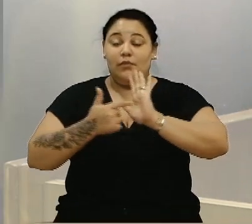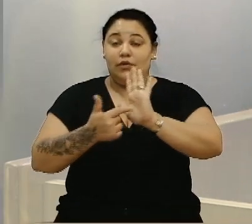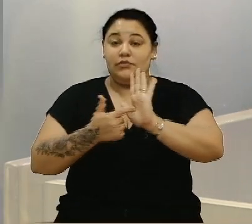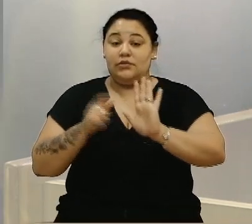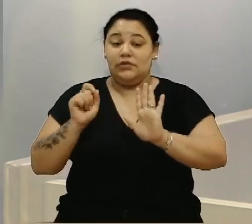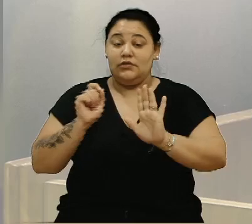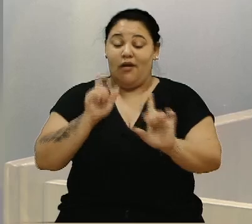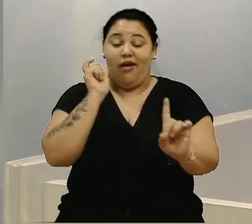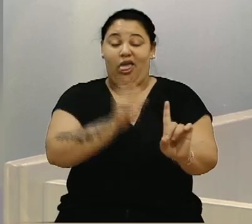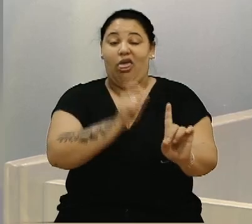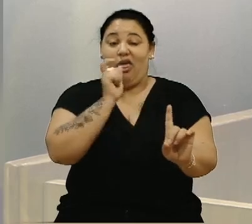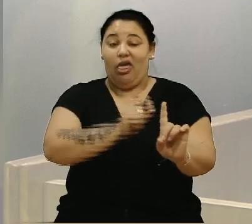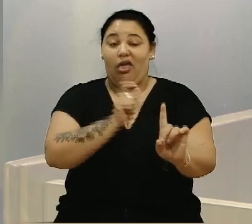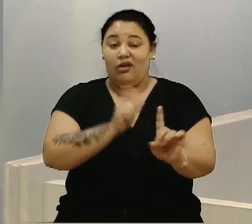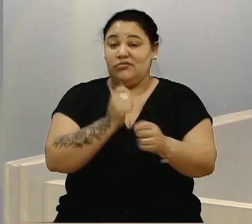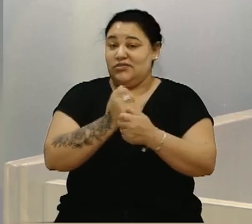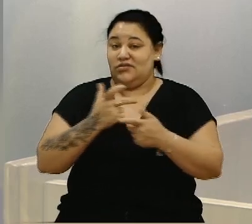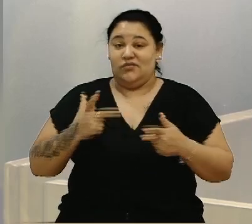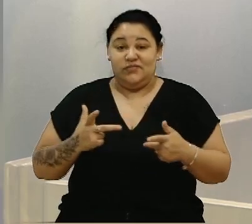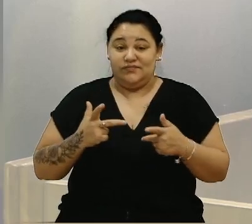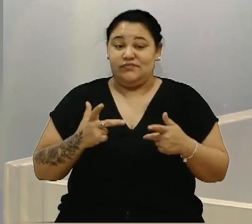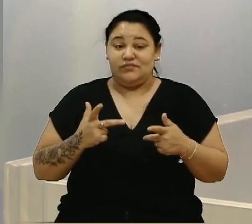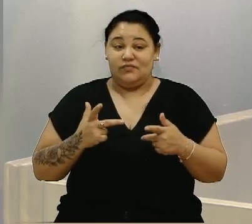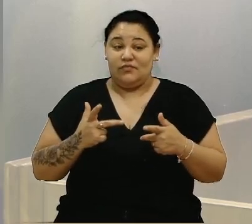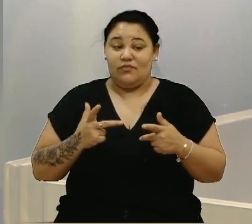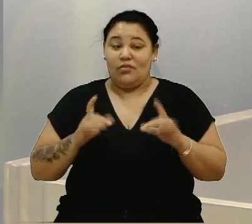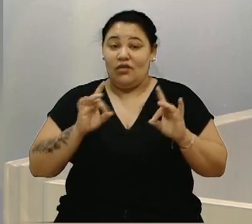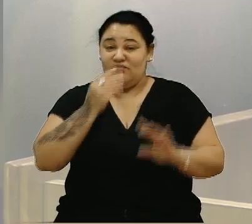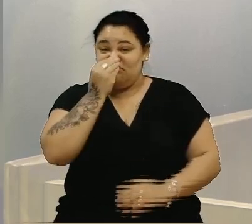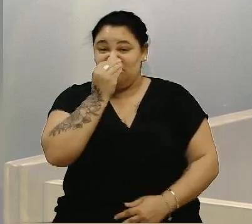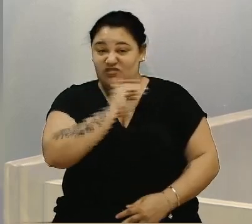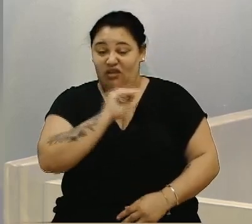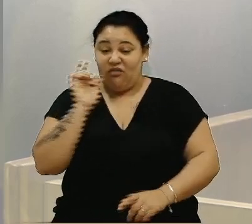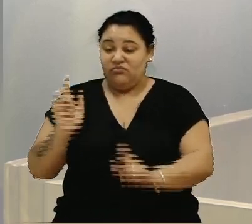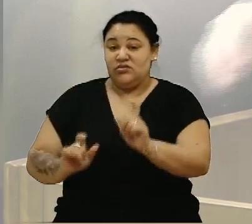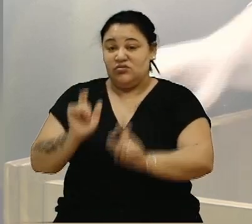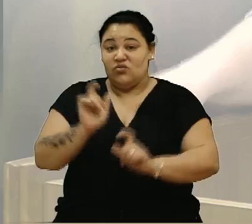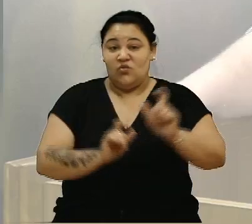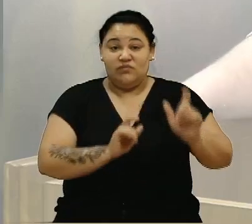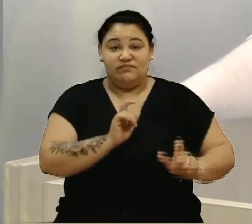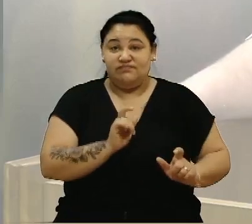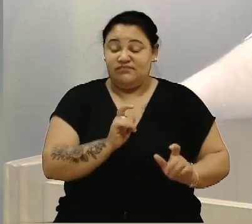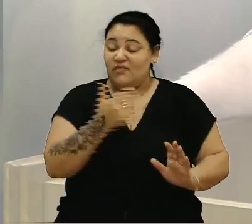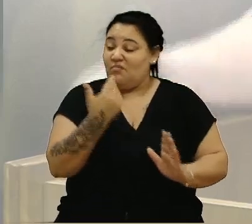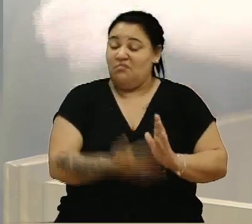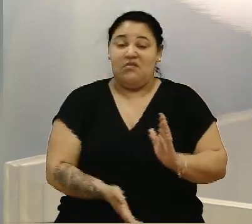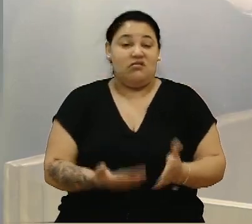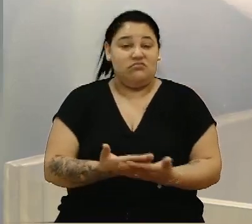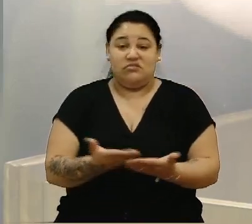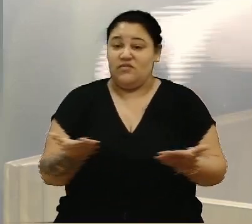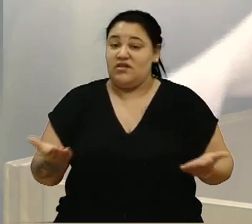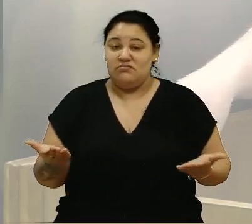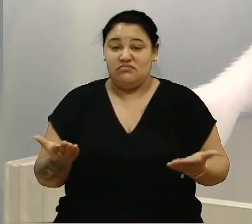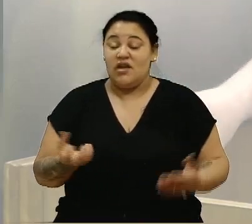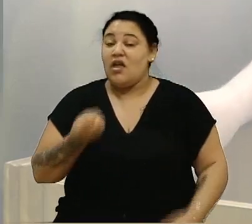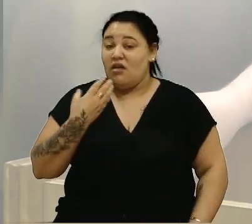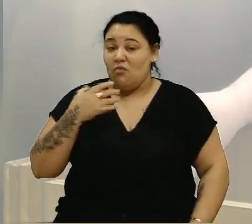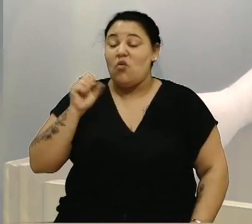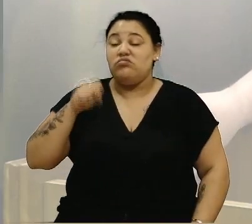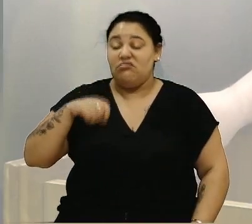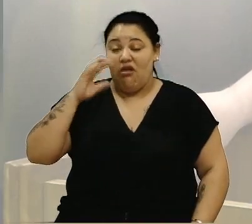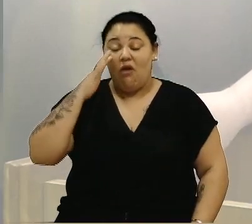só ataque, que desprezar as pessoas está perdendo espaço. E que bom que isso está